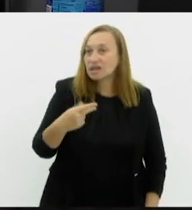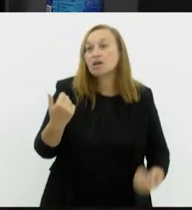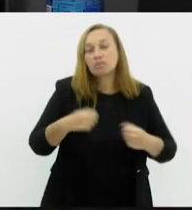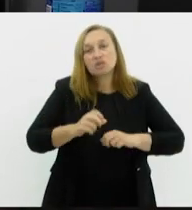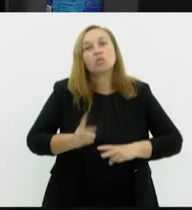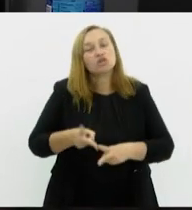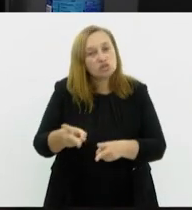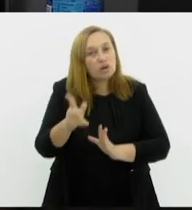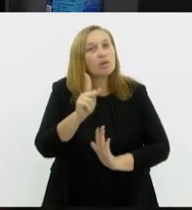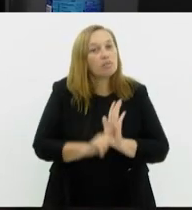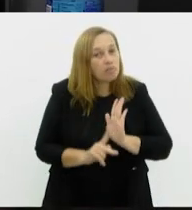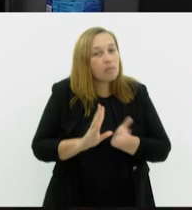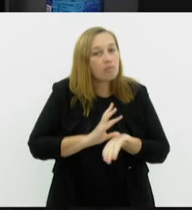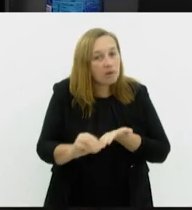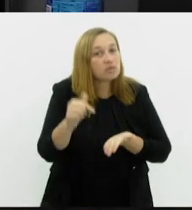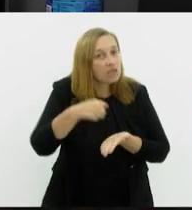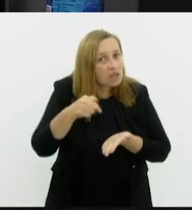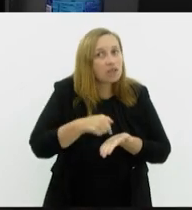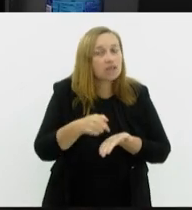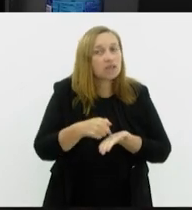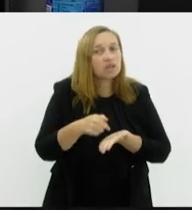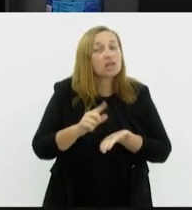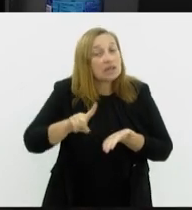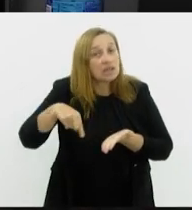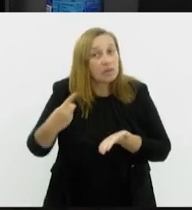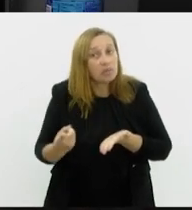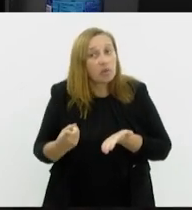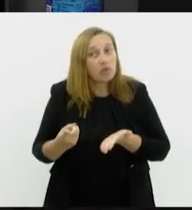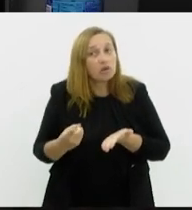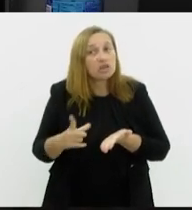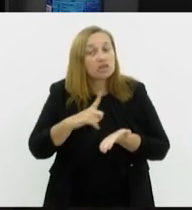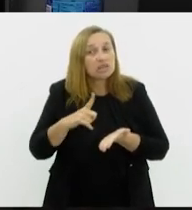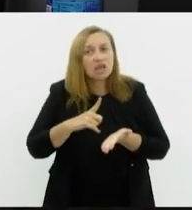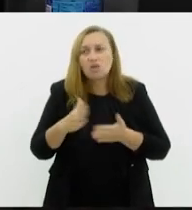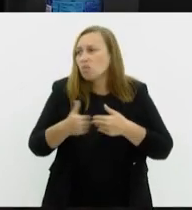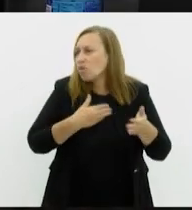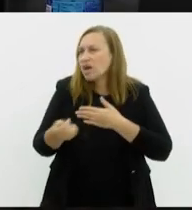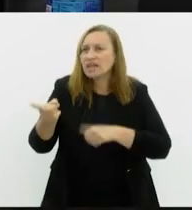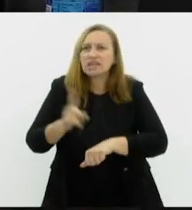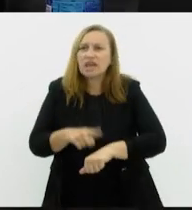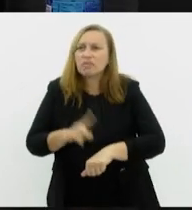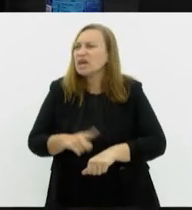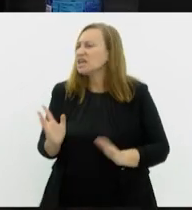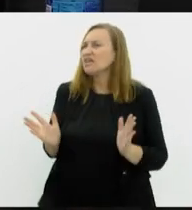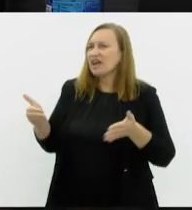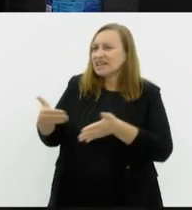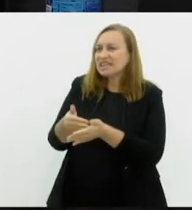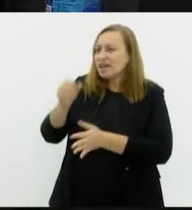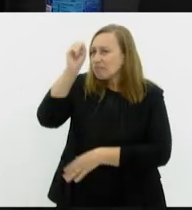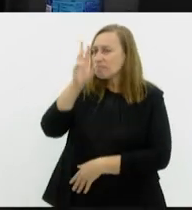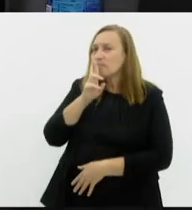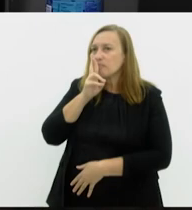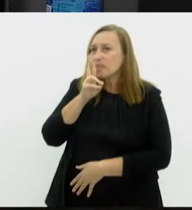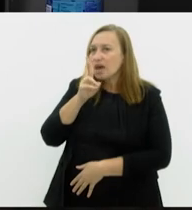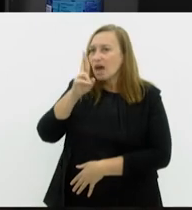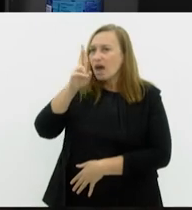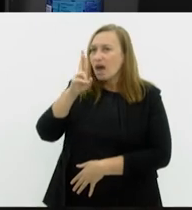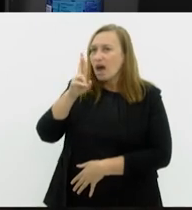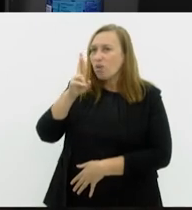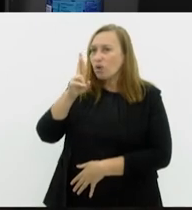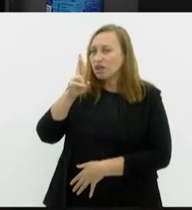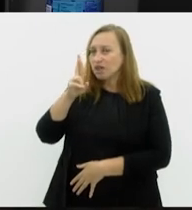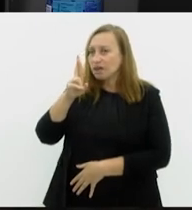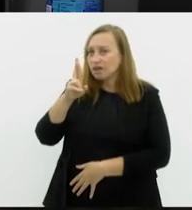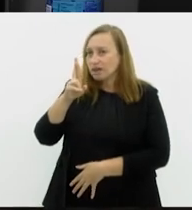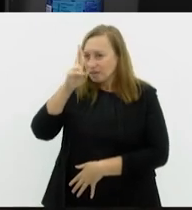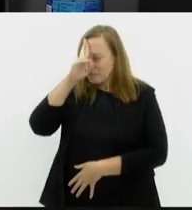continuar a pauta aqui. Presidente. Bom? E depois do expediente, tem aí o tempo que quiser. Se quiser ficar até meia-noite aqui, eu fico até meia-noite aqui. Não tem problema